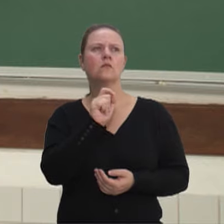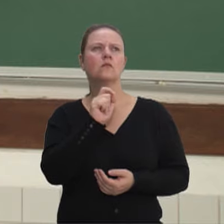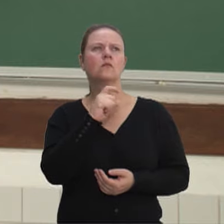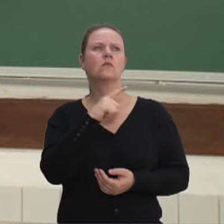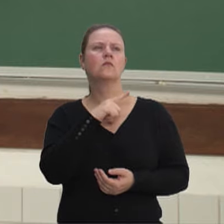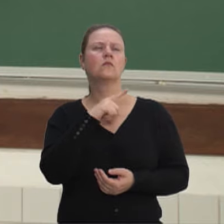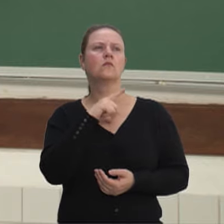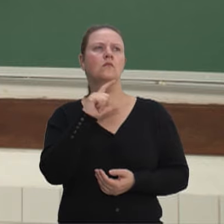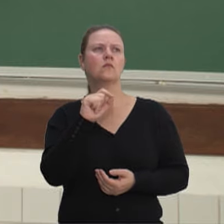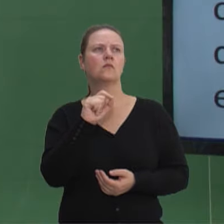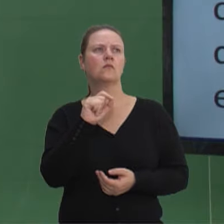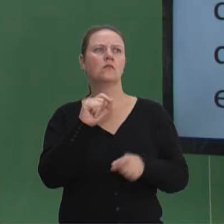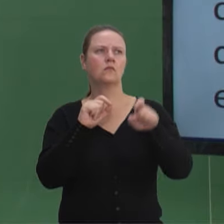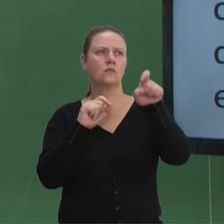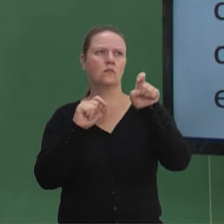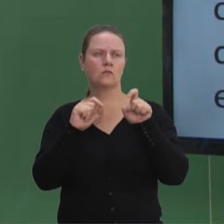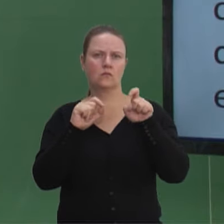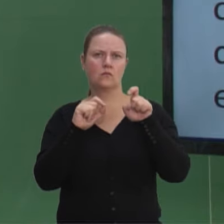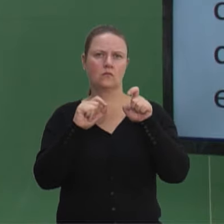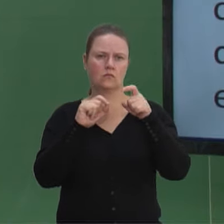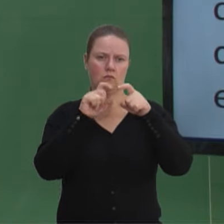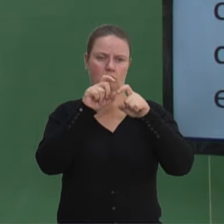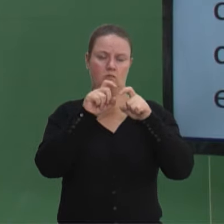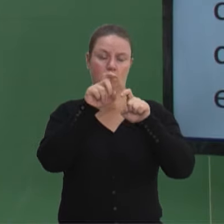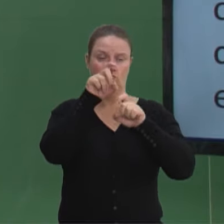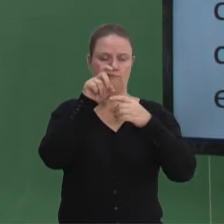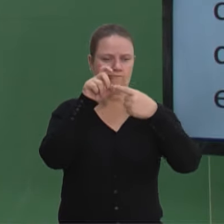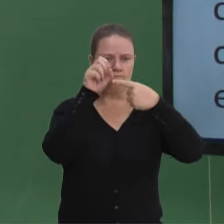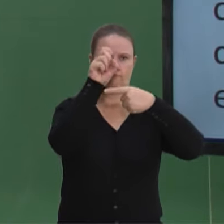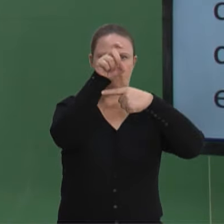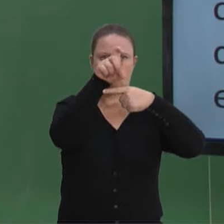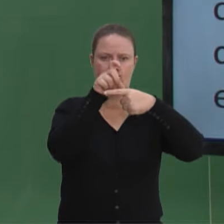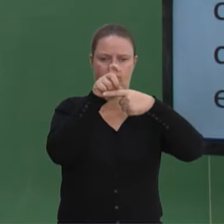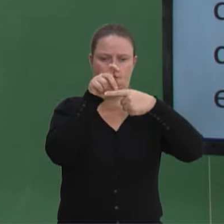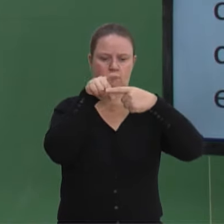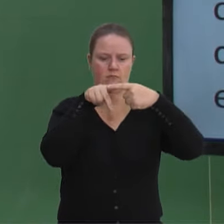Ela tem x sobre p